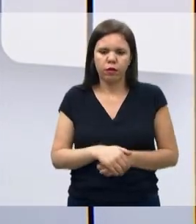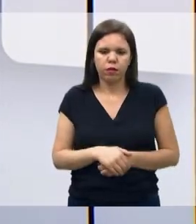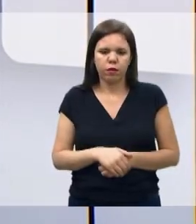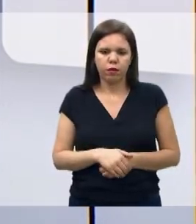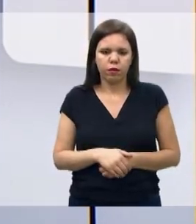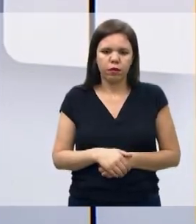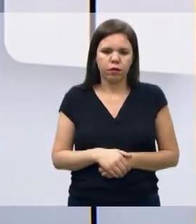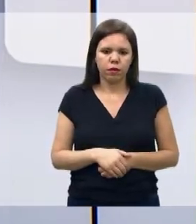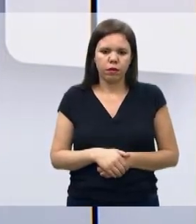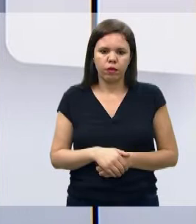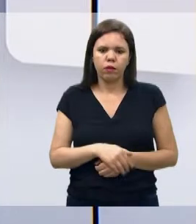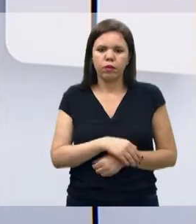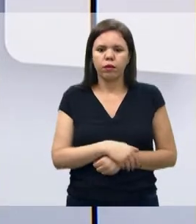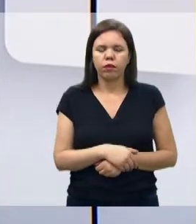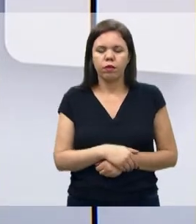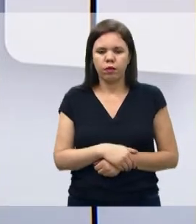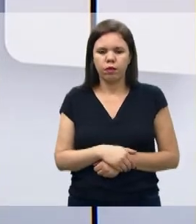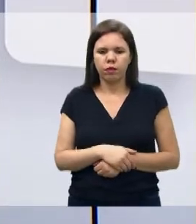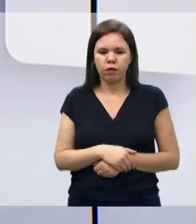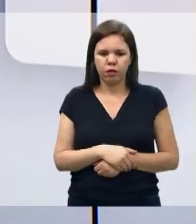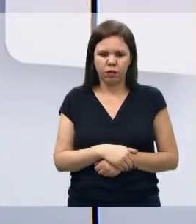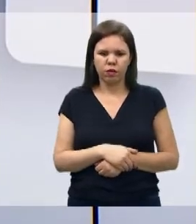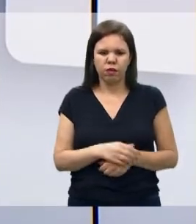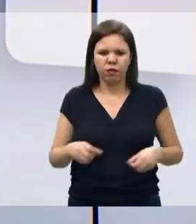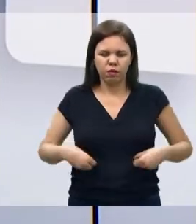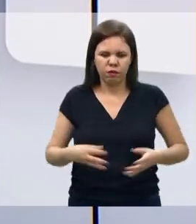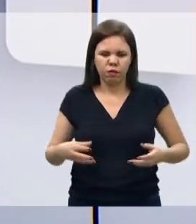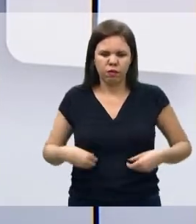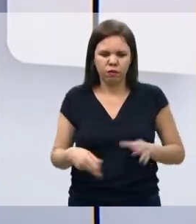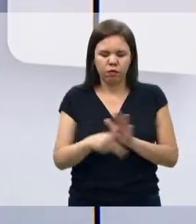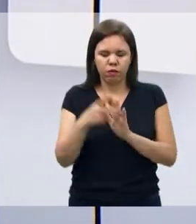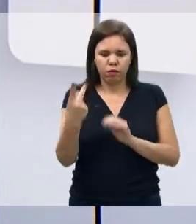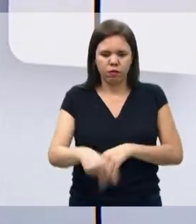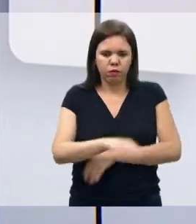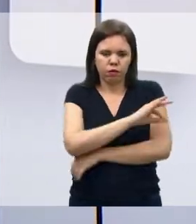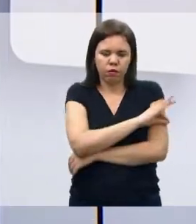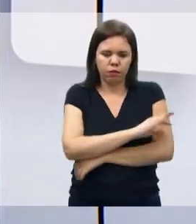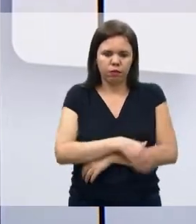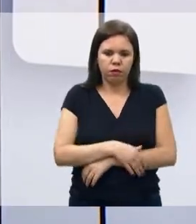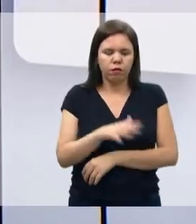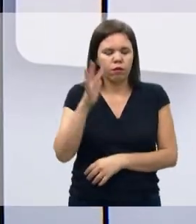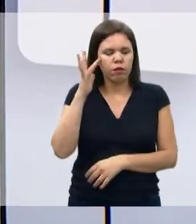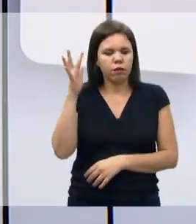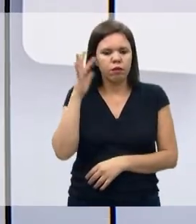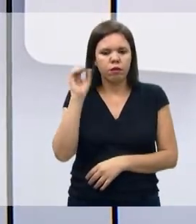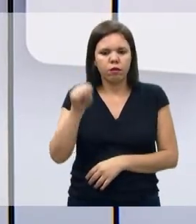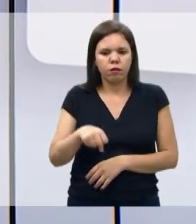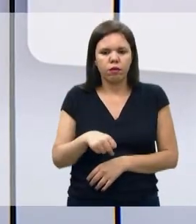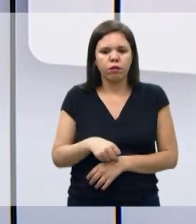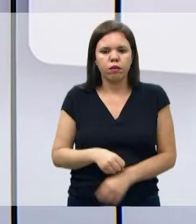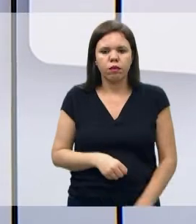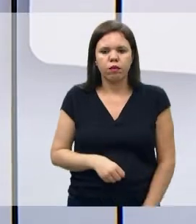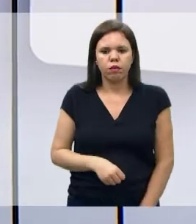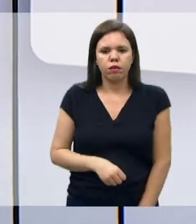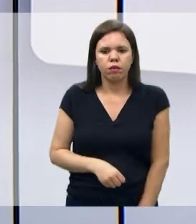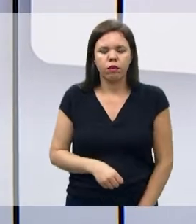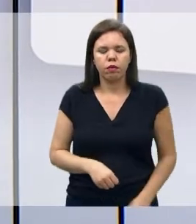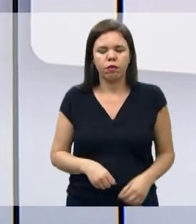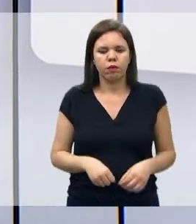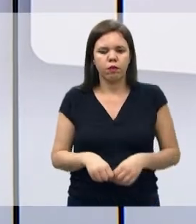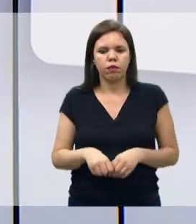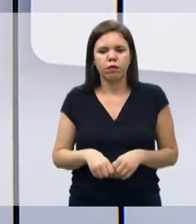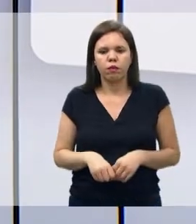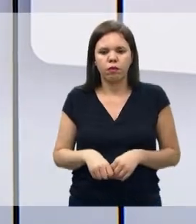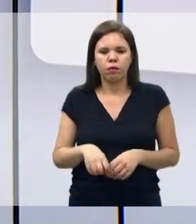ou seja, inserir em gastos do Executivo. Então, eu imagino que é o entendimento do Poder